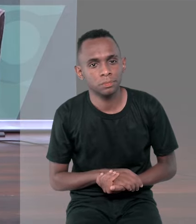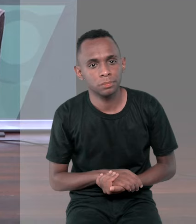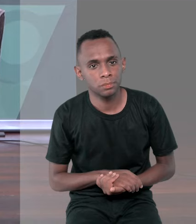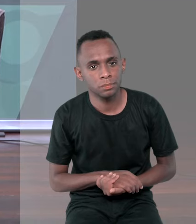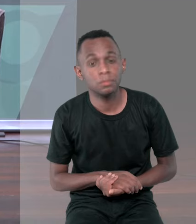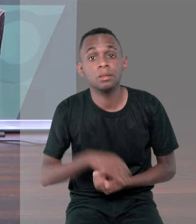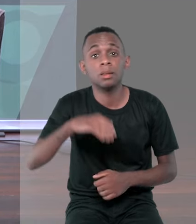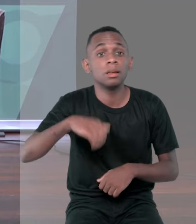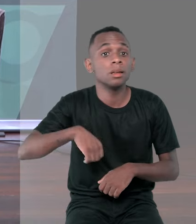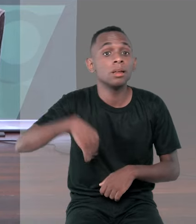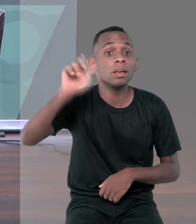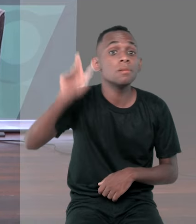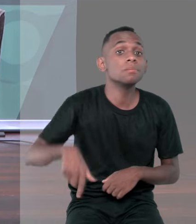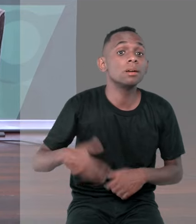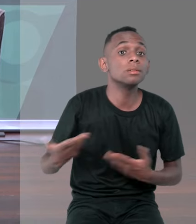Quem mais?